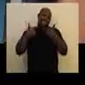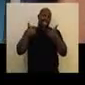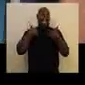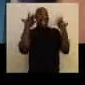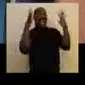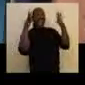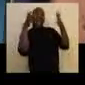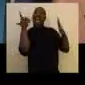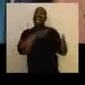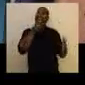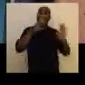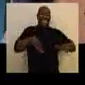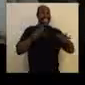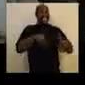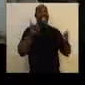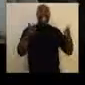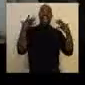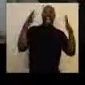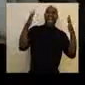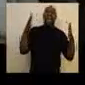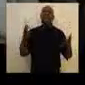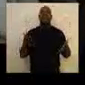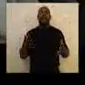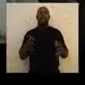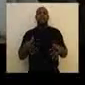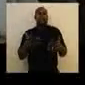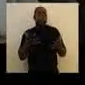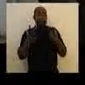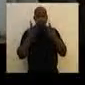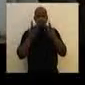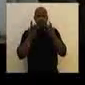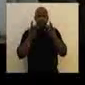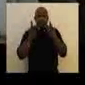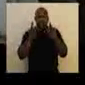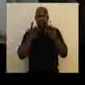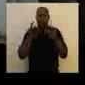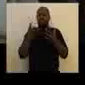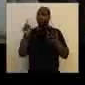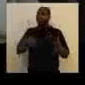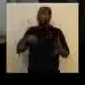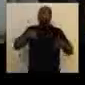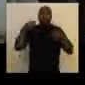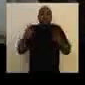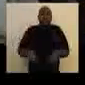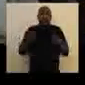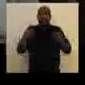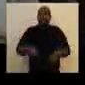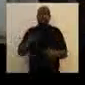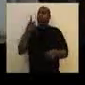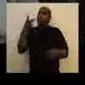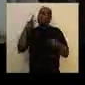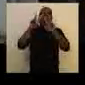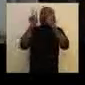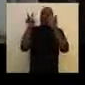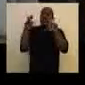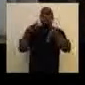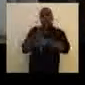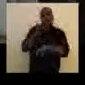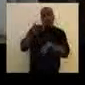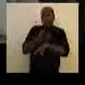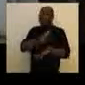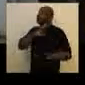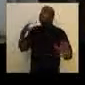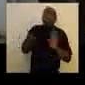assim, já tá falando. Uma peça de teatro sensacional que fala só sobre acessibilidade. Imagens da